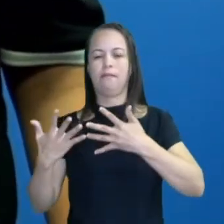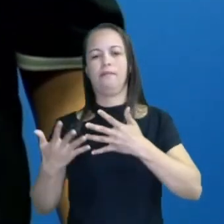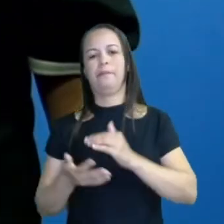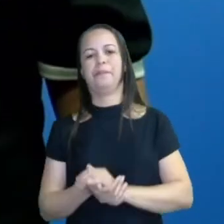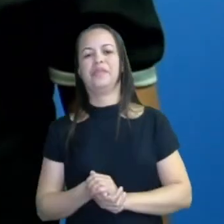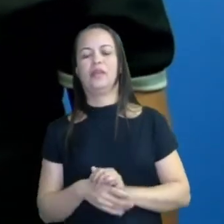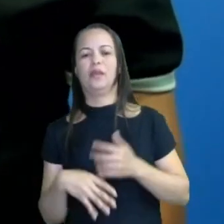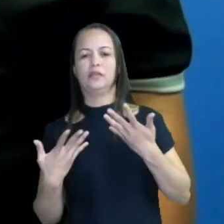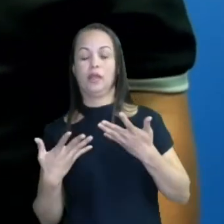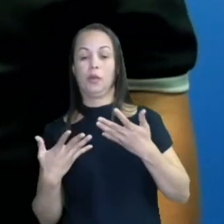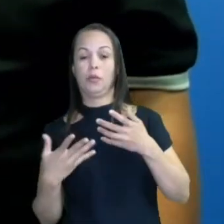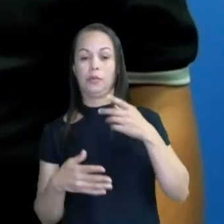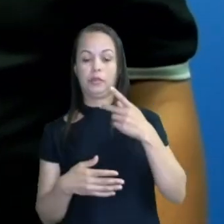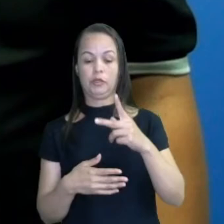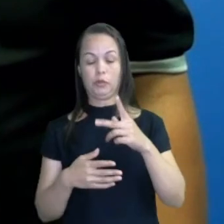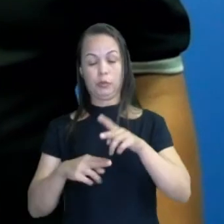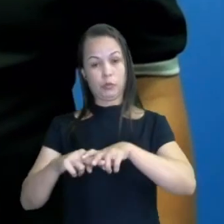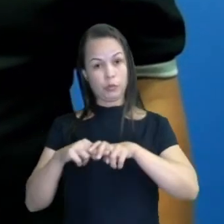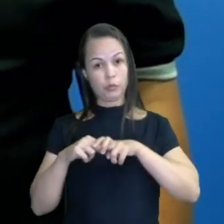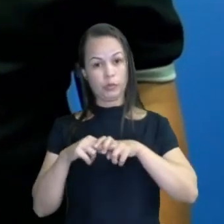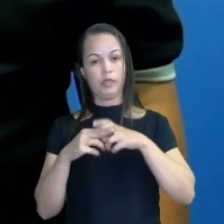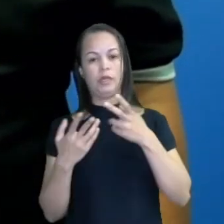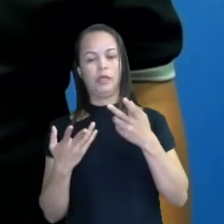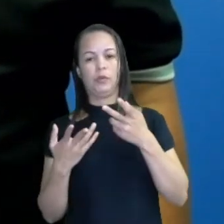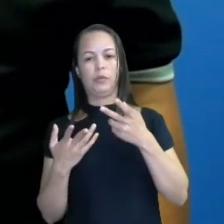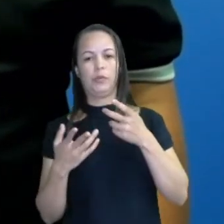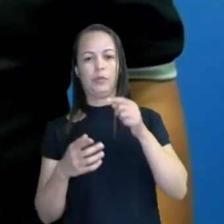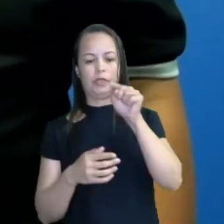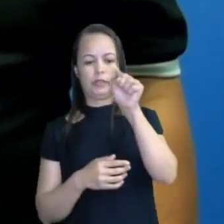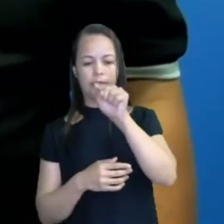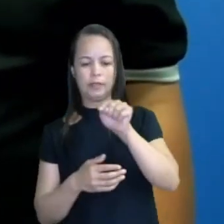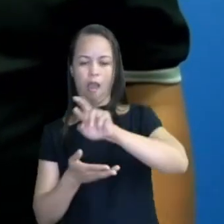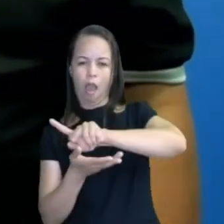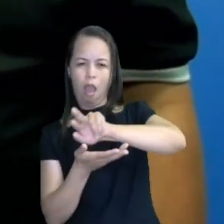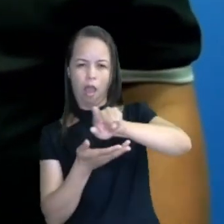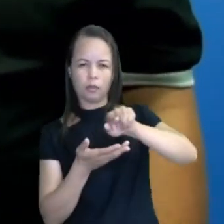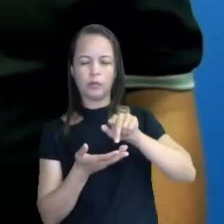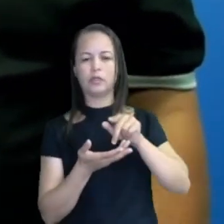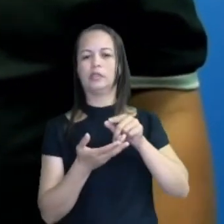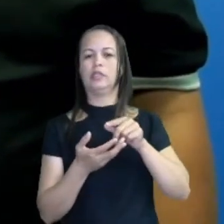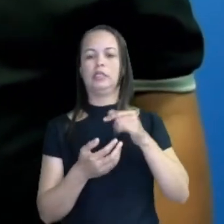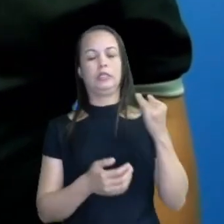sinais de pontuação, eles são extremamente